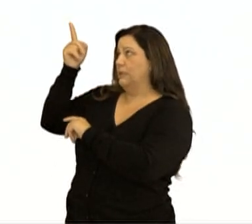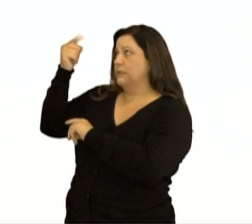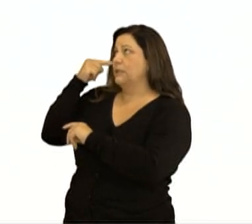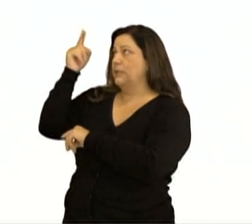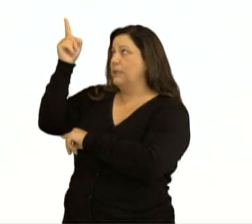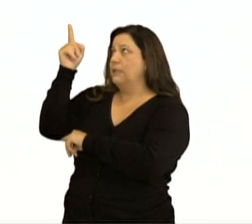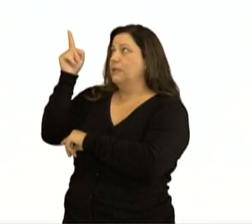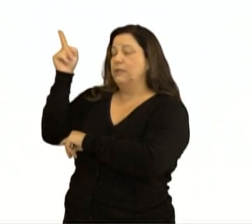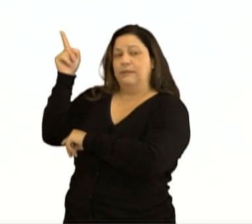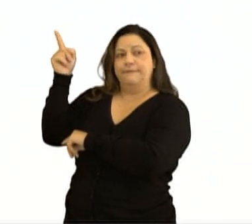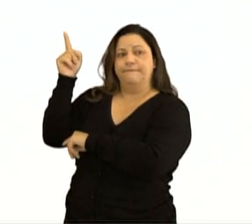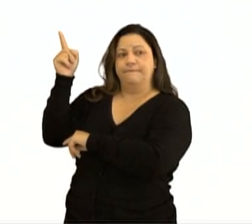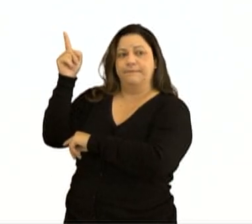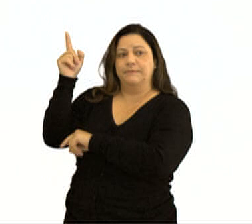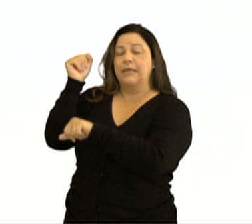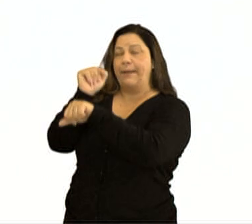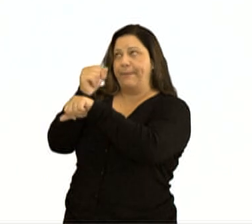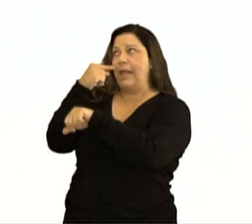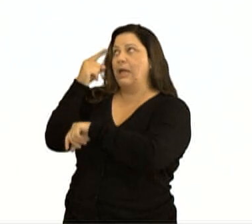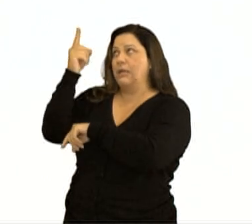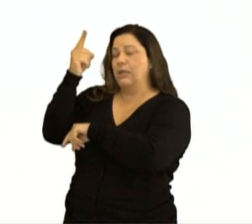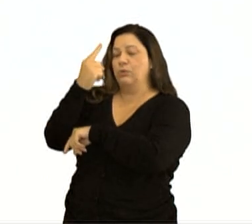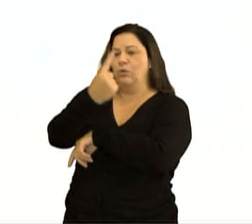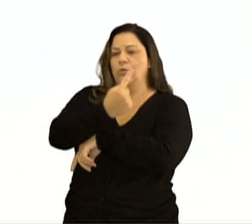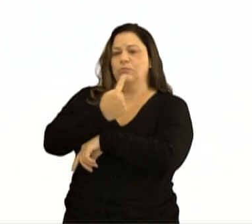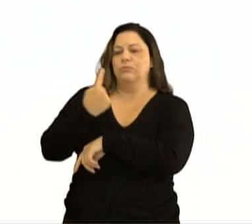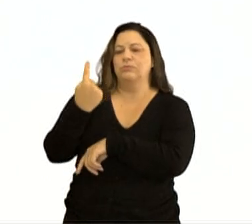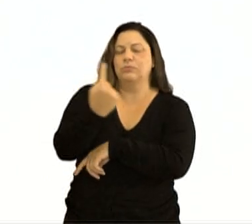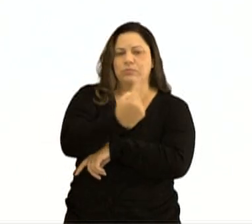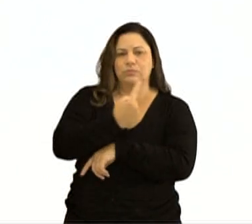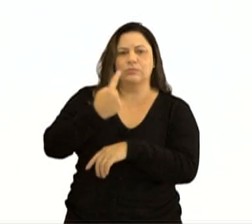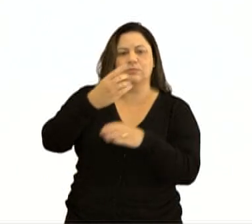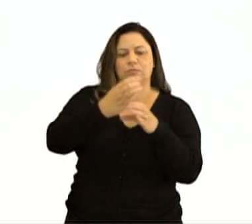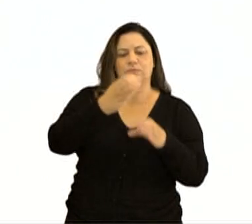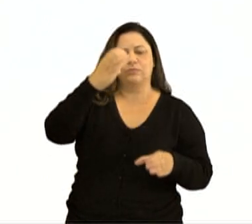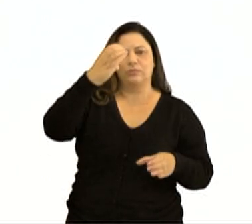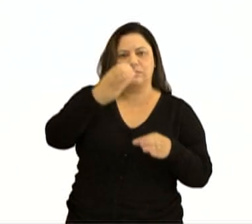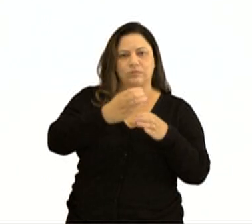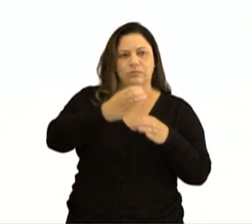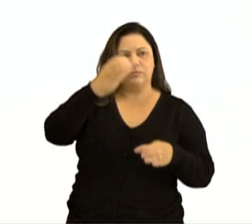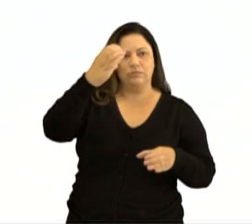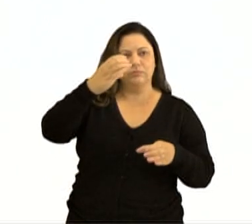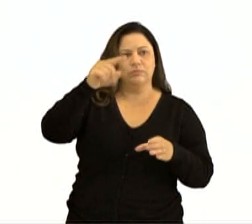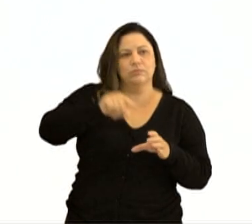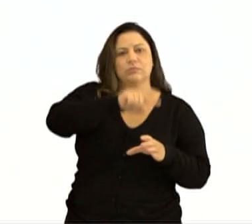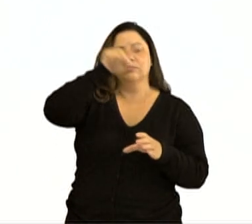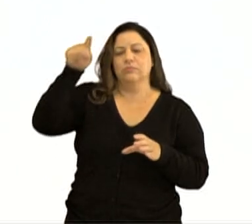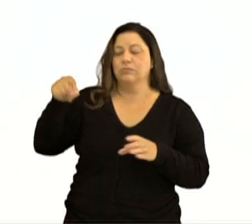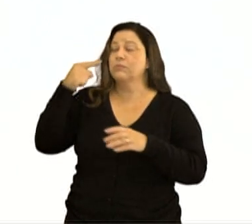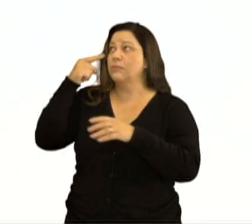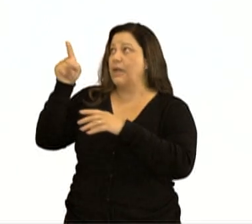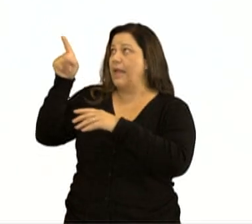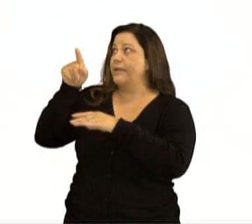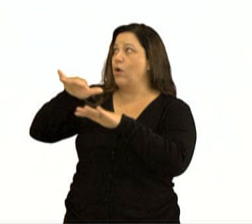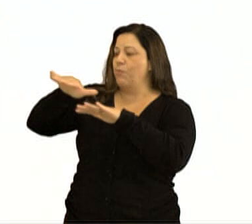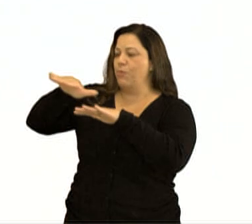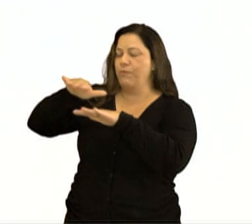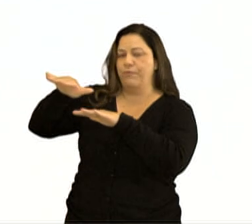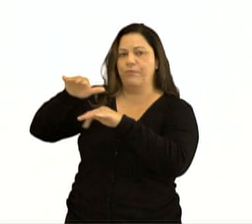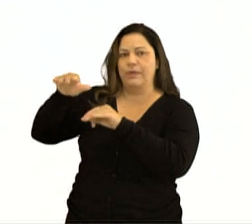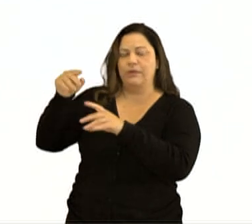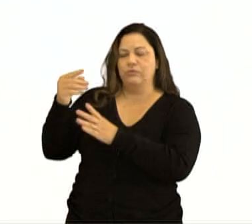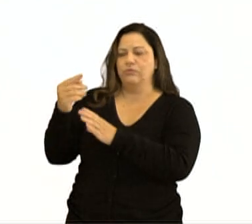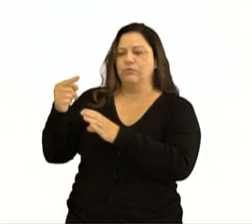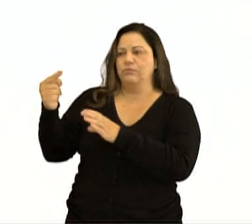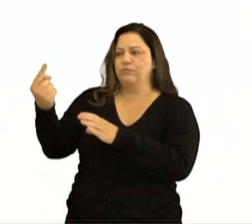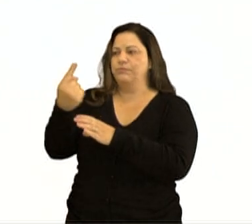animadinho ali. Esse que está aqui, ele vai gerar o meu cilindro. Nesse caso dessa animação, ele está girando no sentido do relógio,